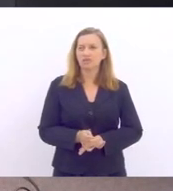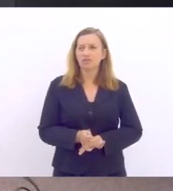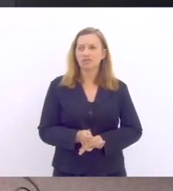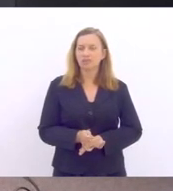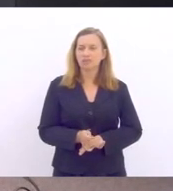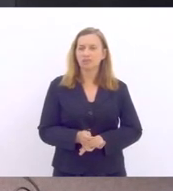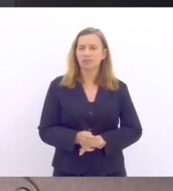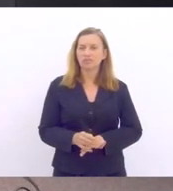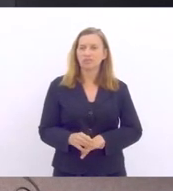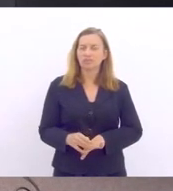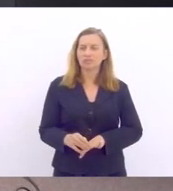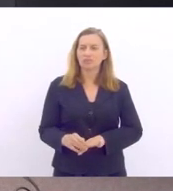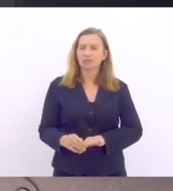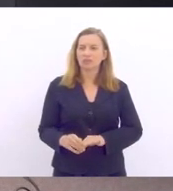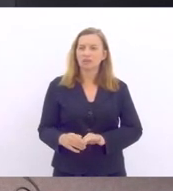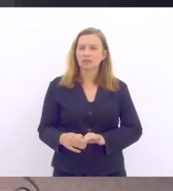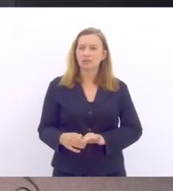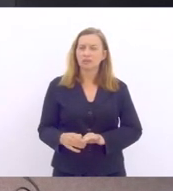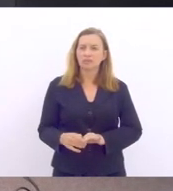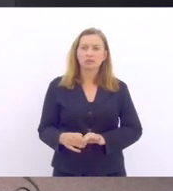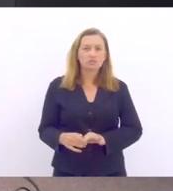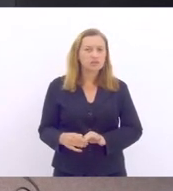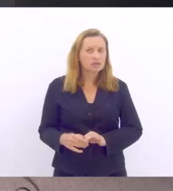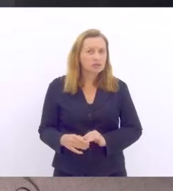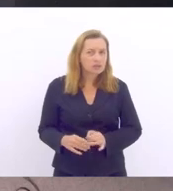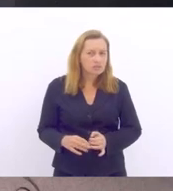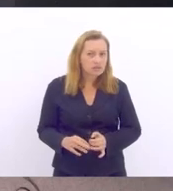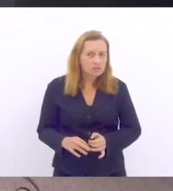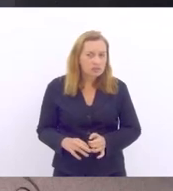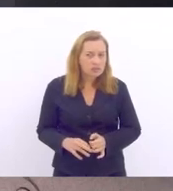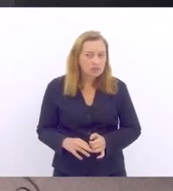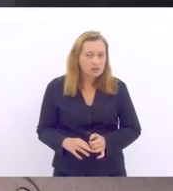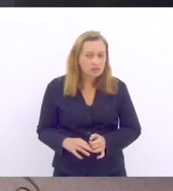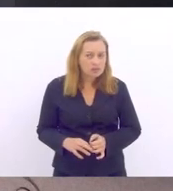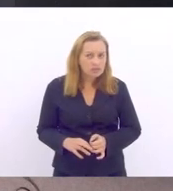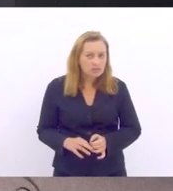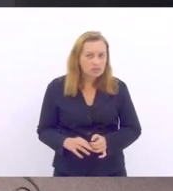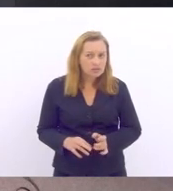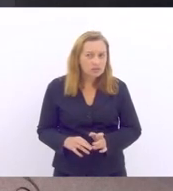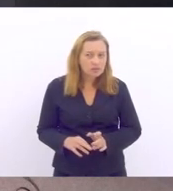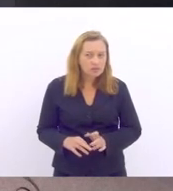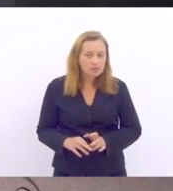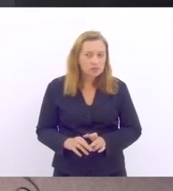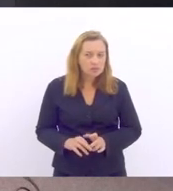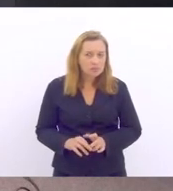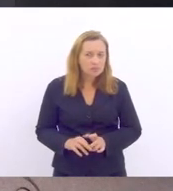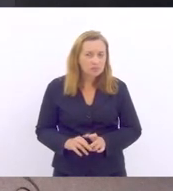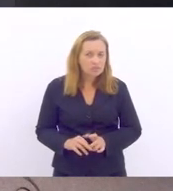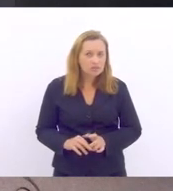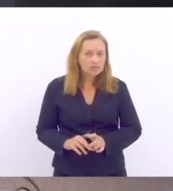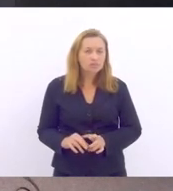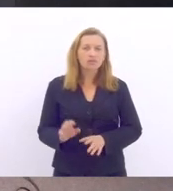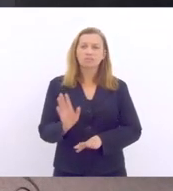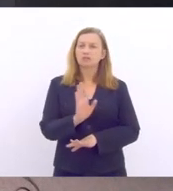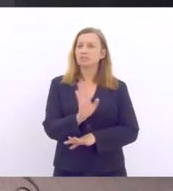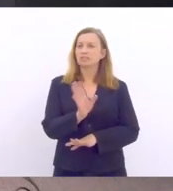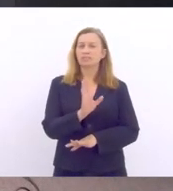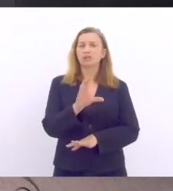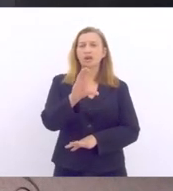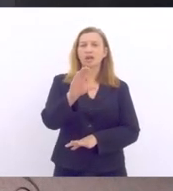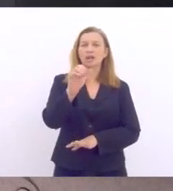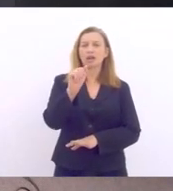Thank you. Não, sim, mas não é só a questão do cambismo,